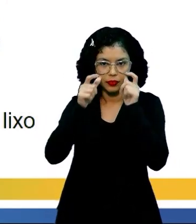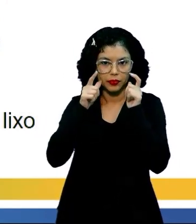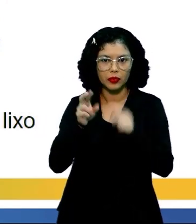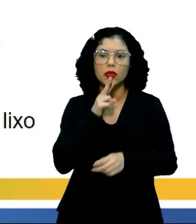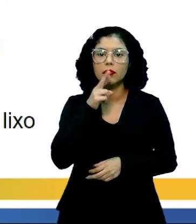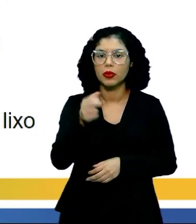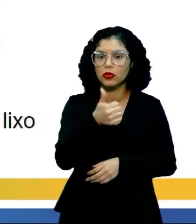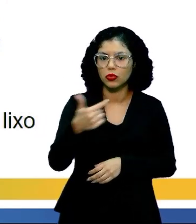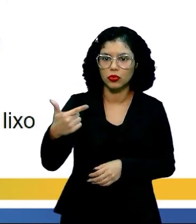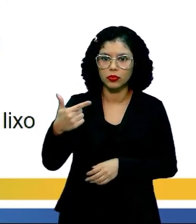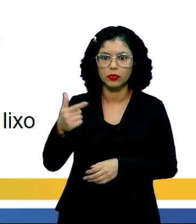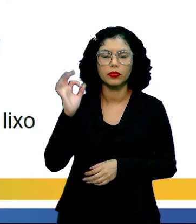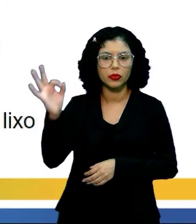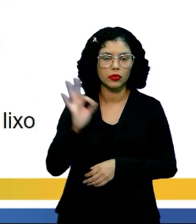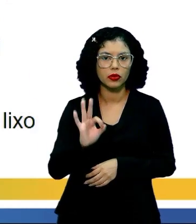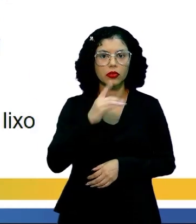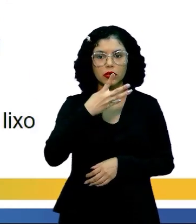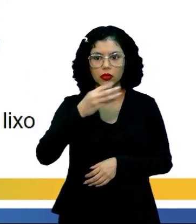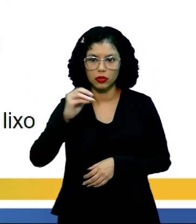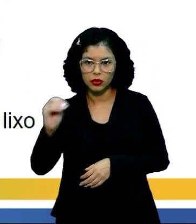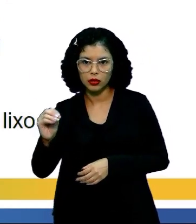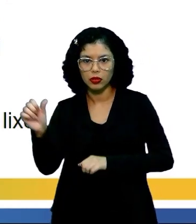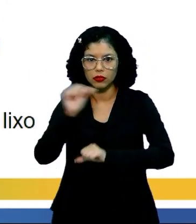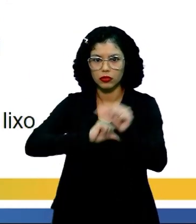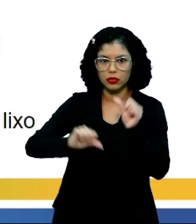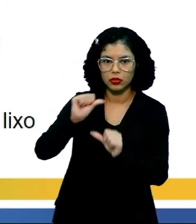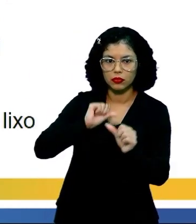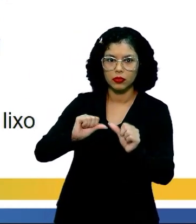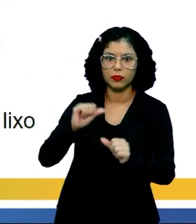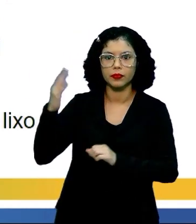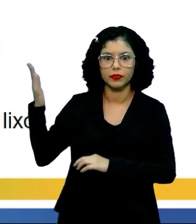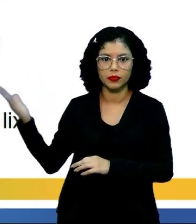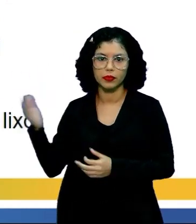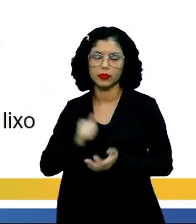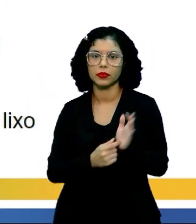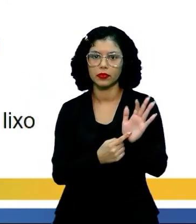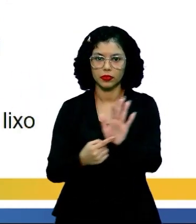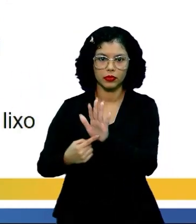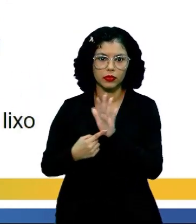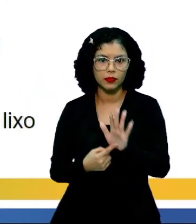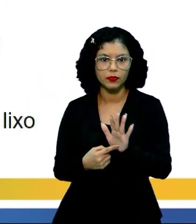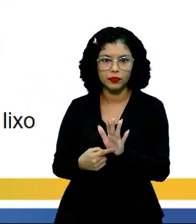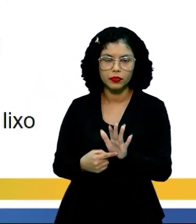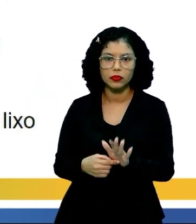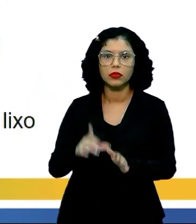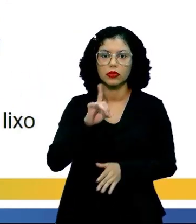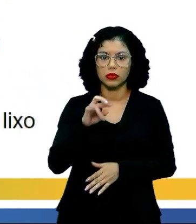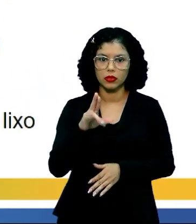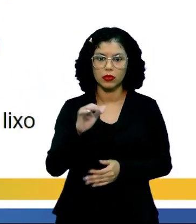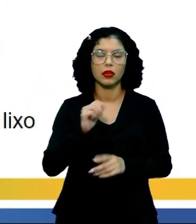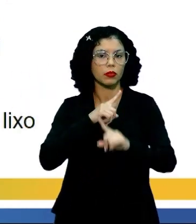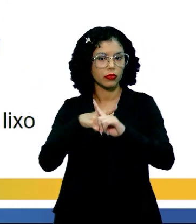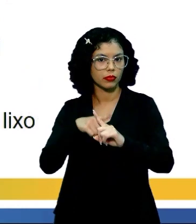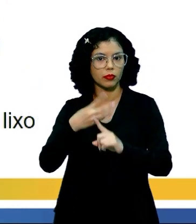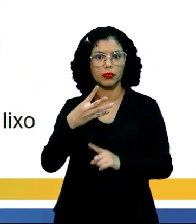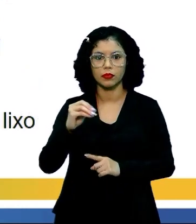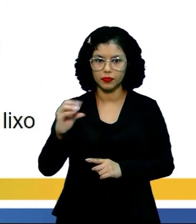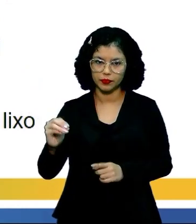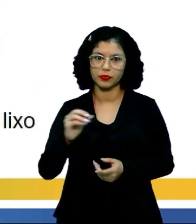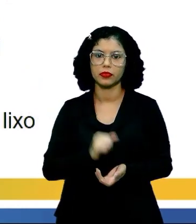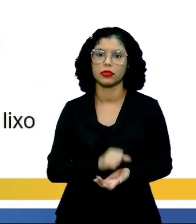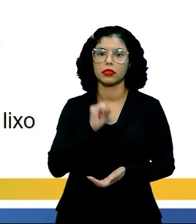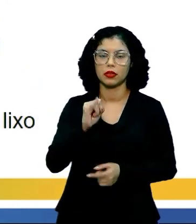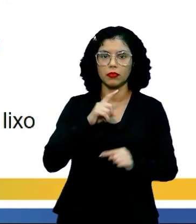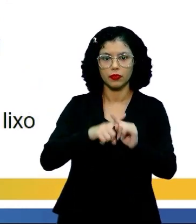calcular 12% de 400, então eu vou transformar isso aqui na representação decimal e multiplicar por 400.